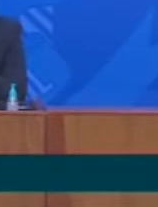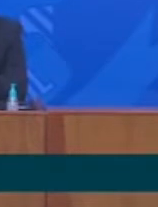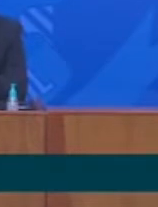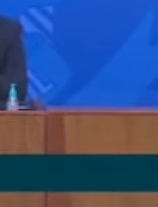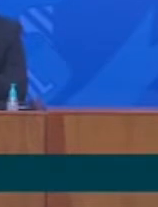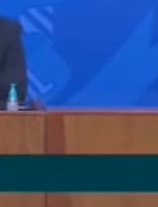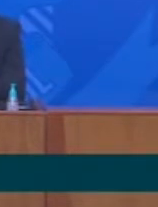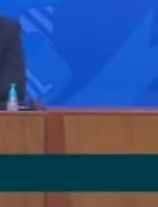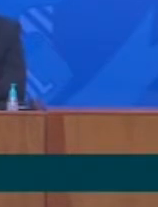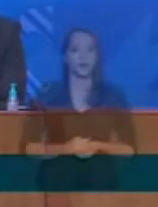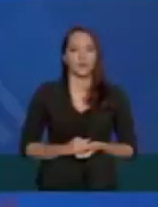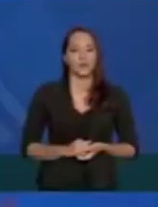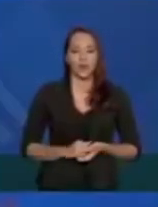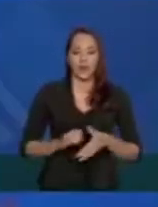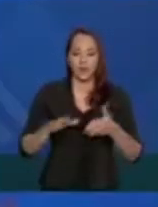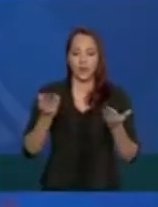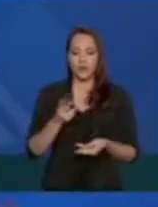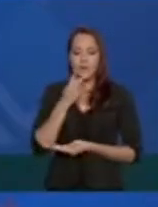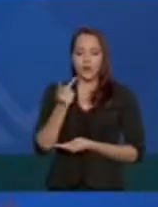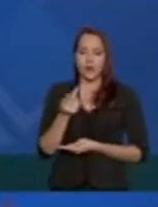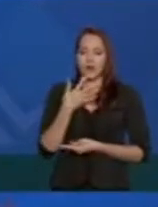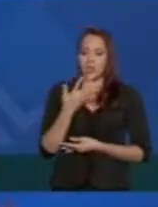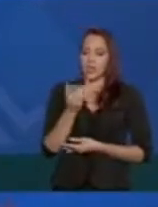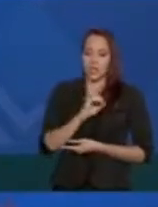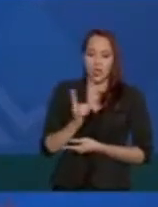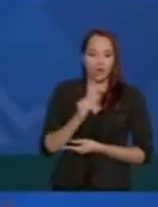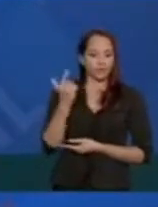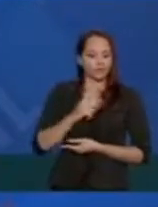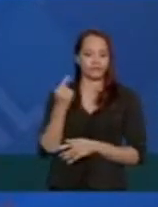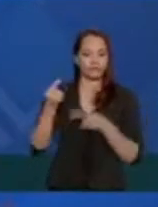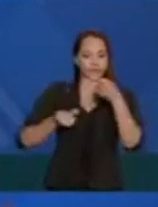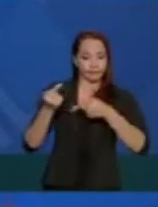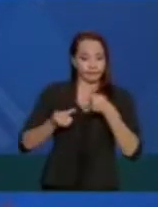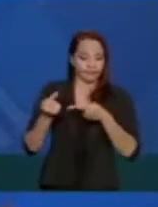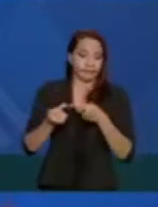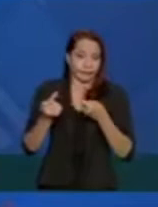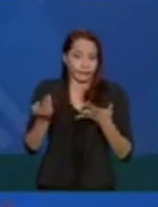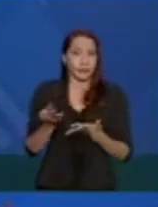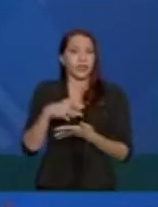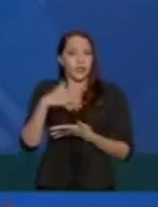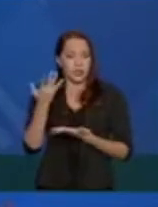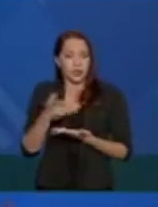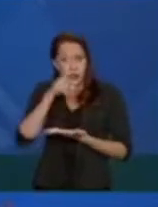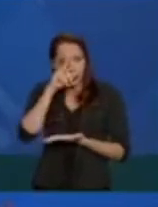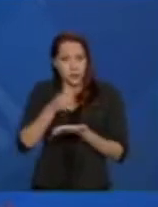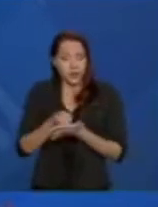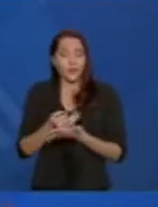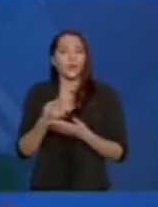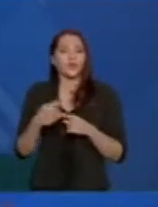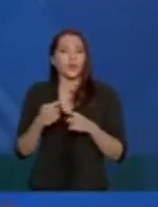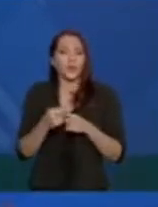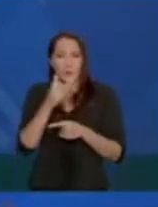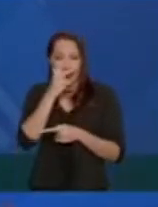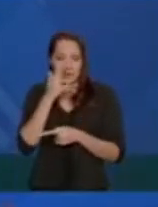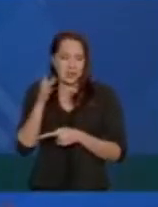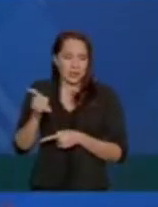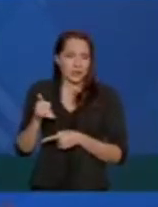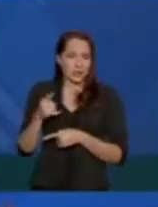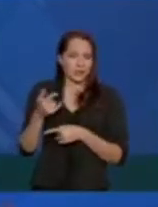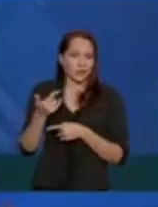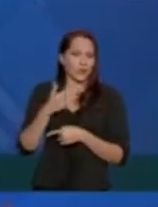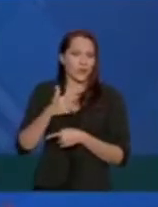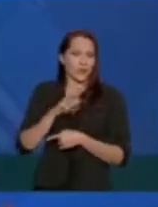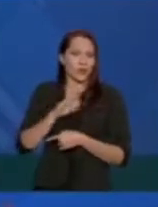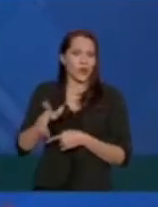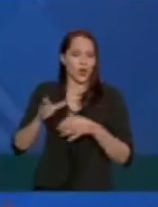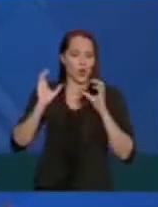houve discussão sobre nomes, até porque, na verdade, a decisão não está posta, talvez fosse até deselegante por parte do colégio pensar